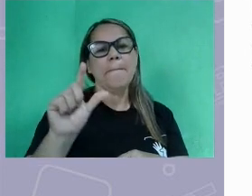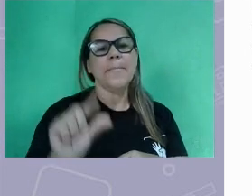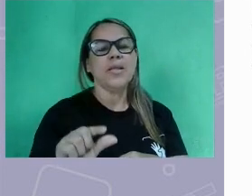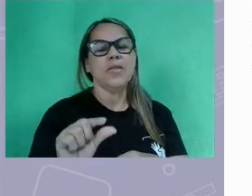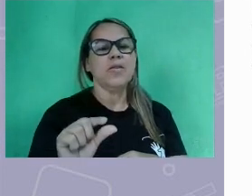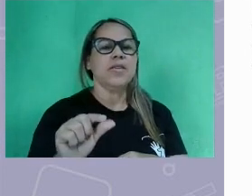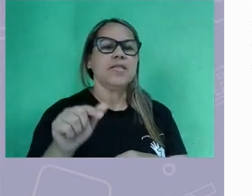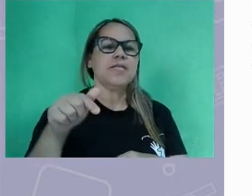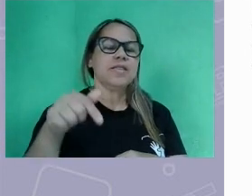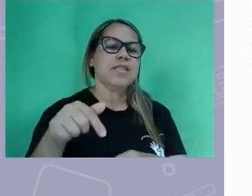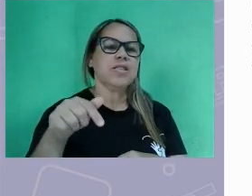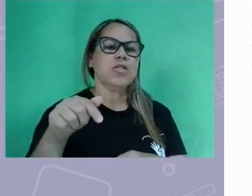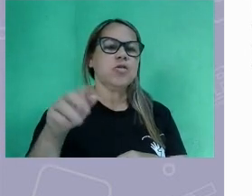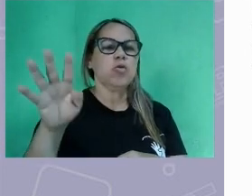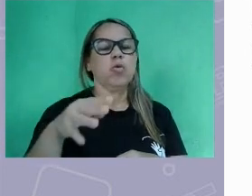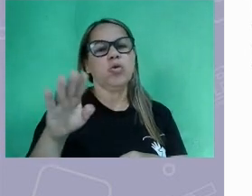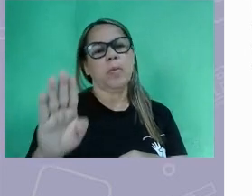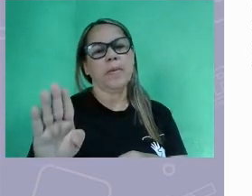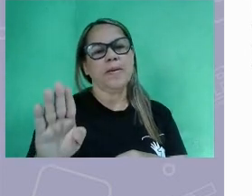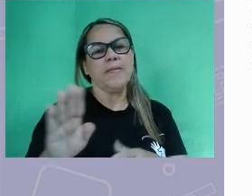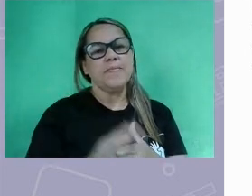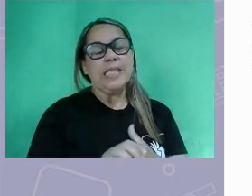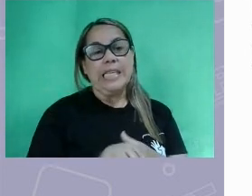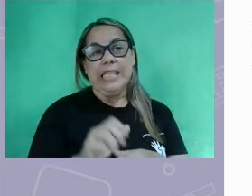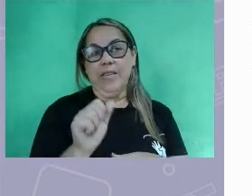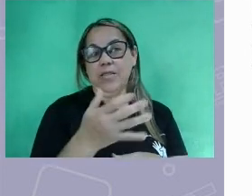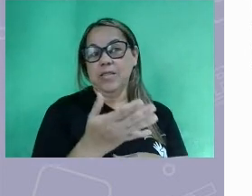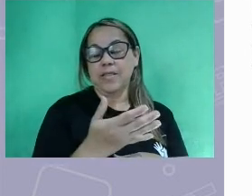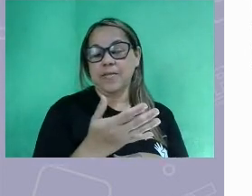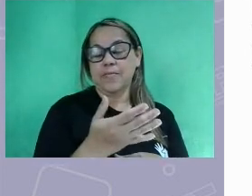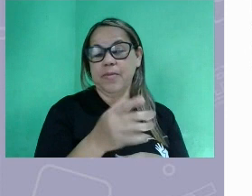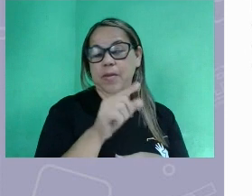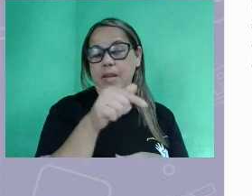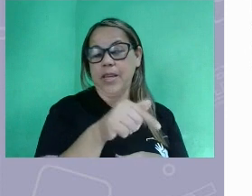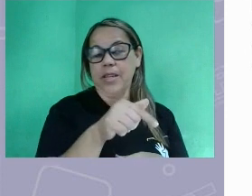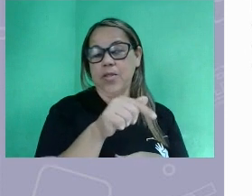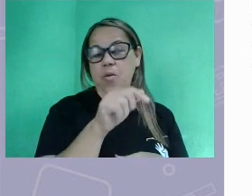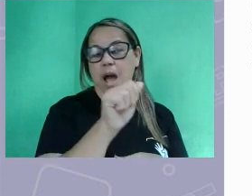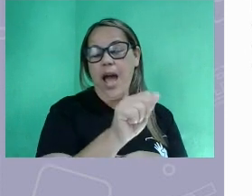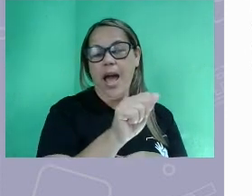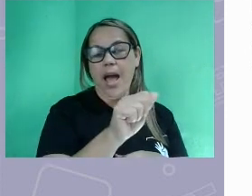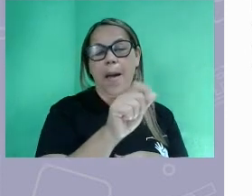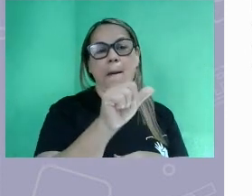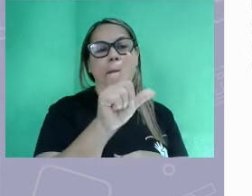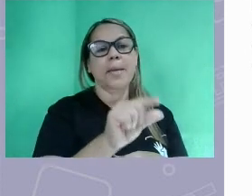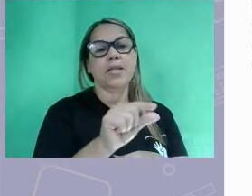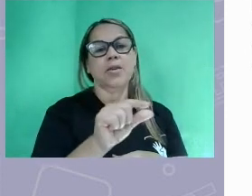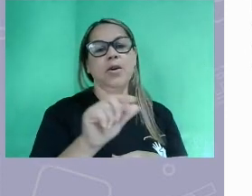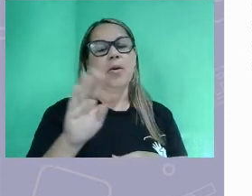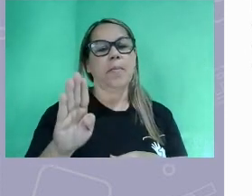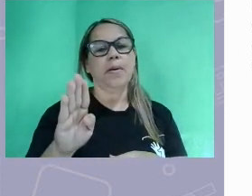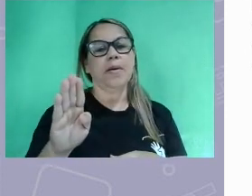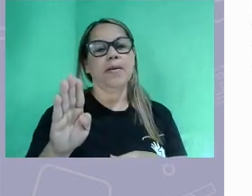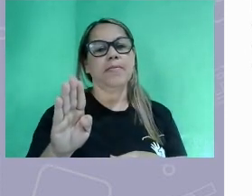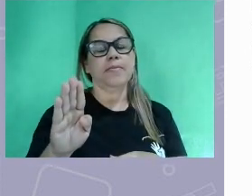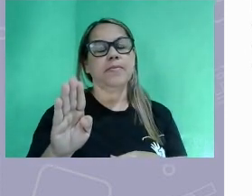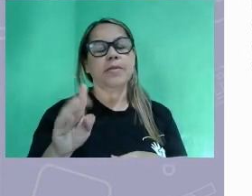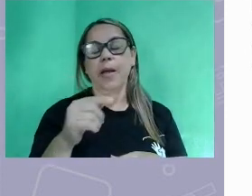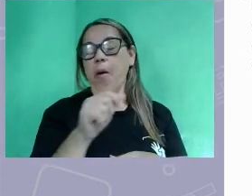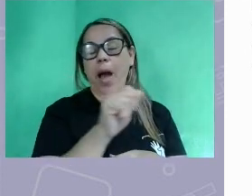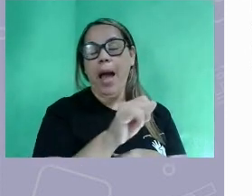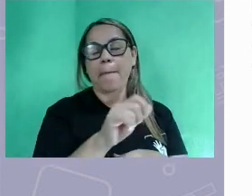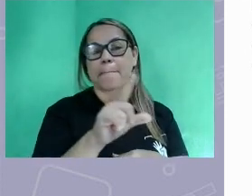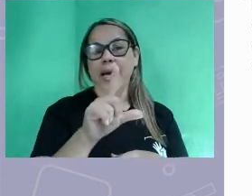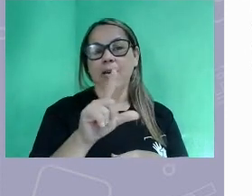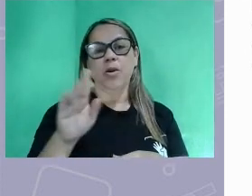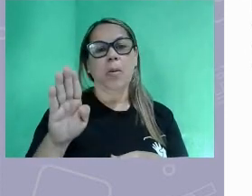se o quezinho do urso A é menor que o quezinho do urso B o urso A tem mais chances de sobrevivência tá correta aí de